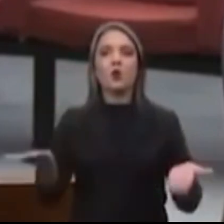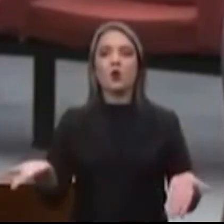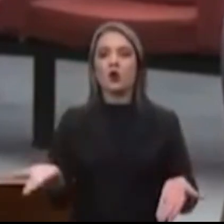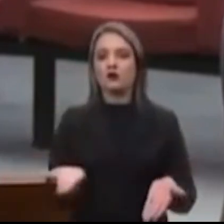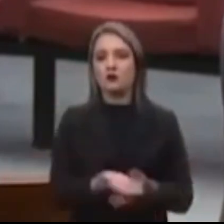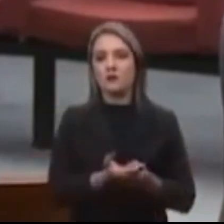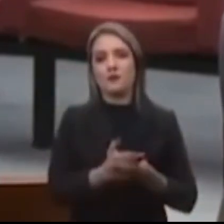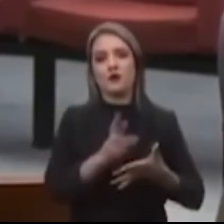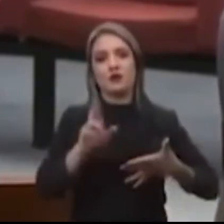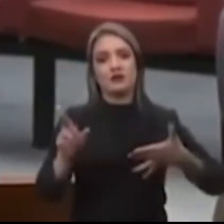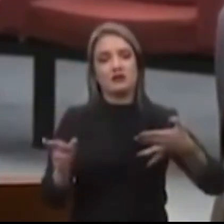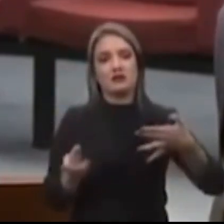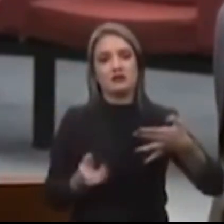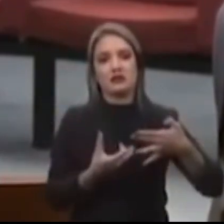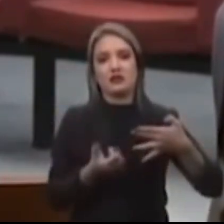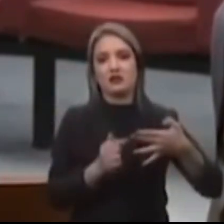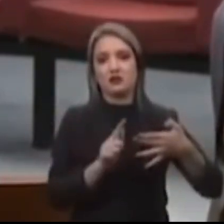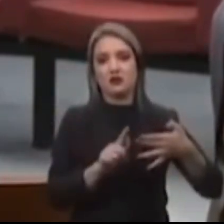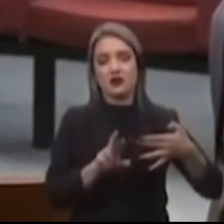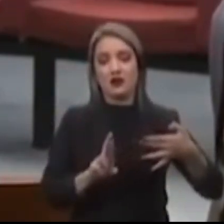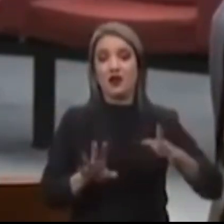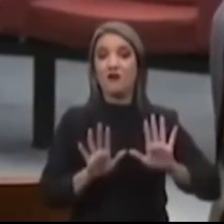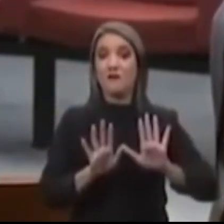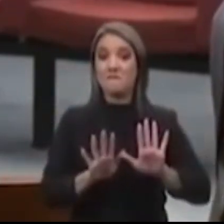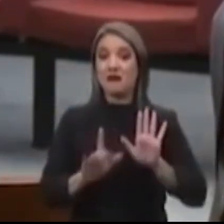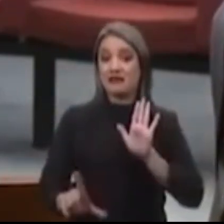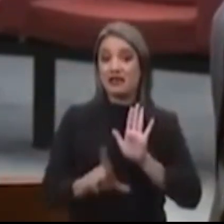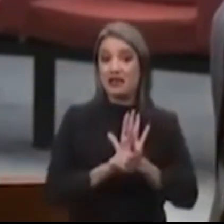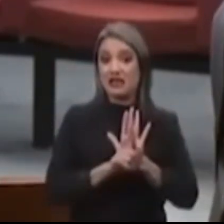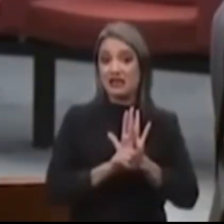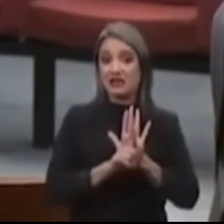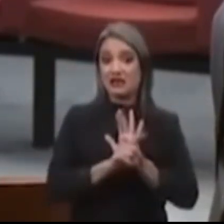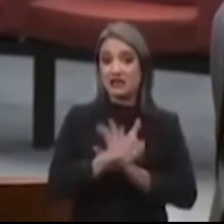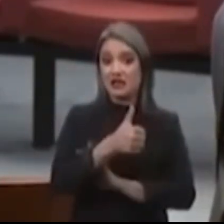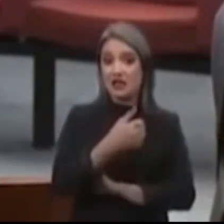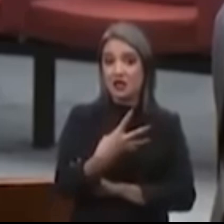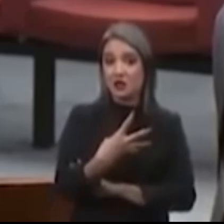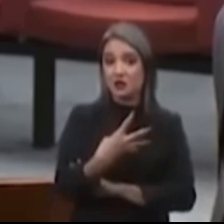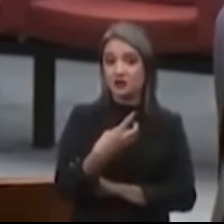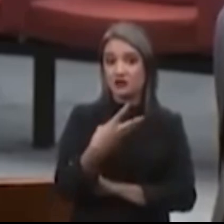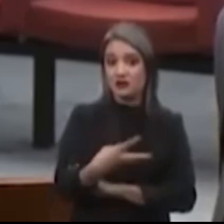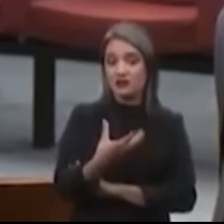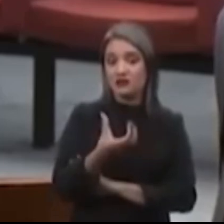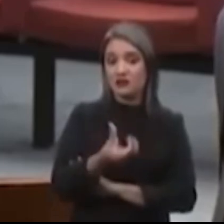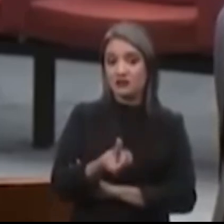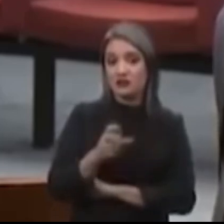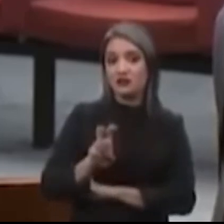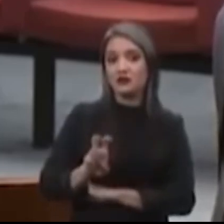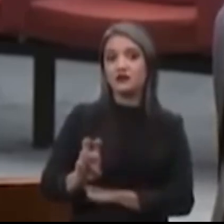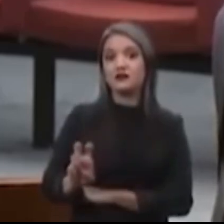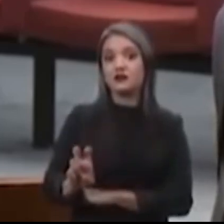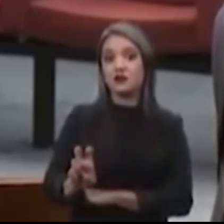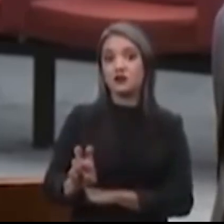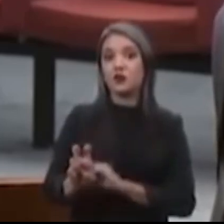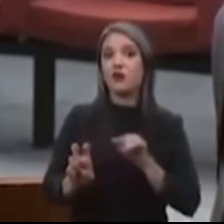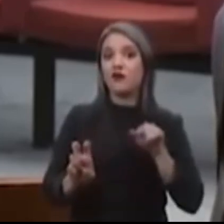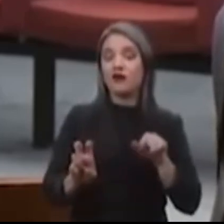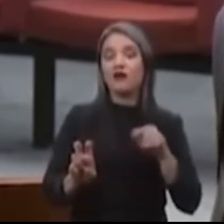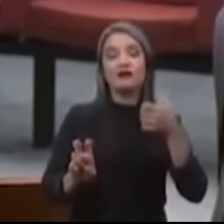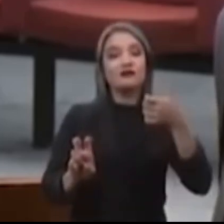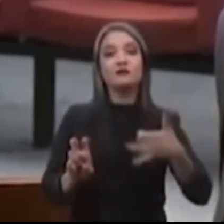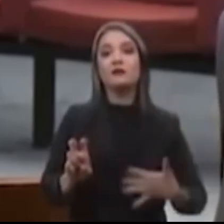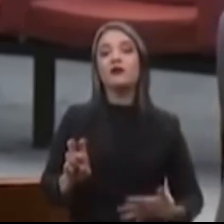a lei 133.400 perdão a lei 14.365 ela